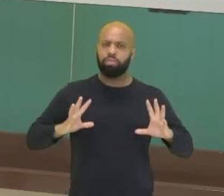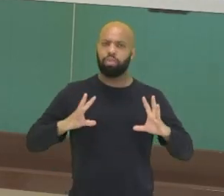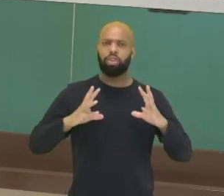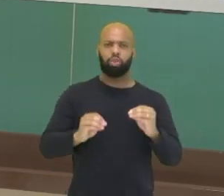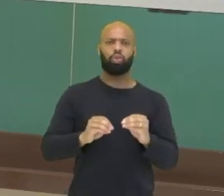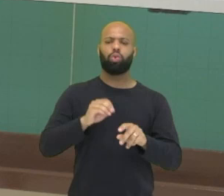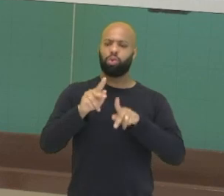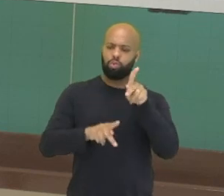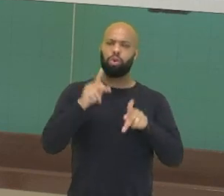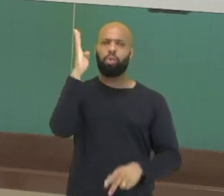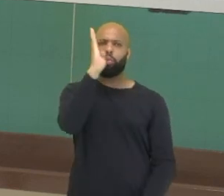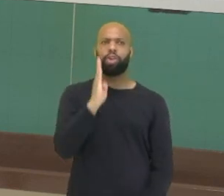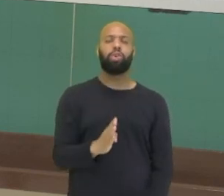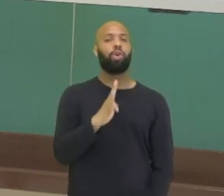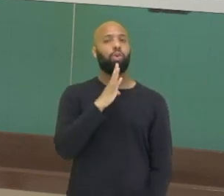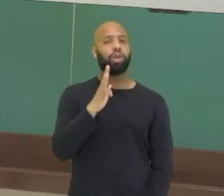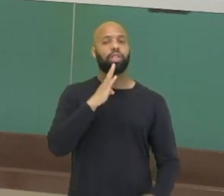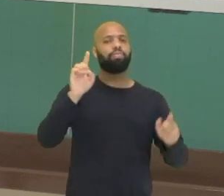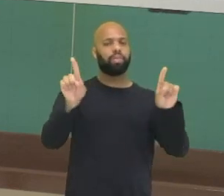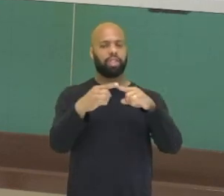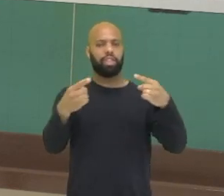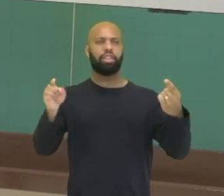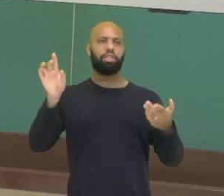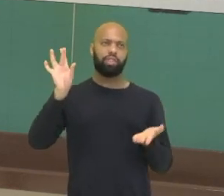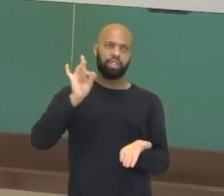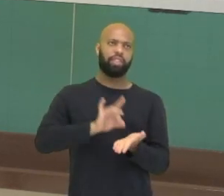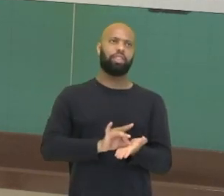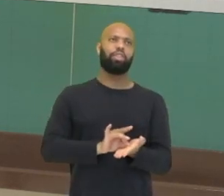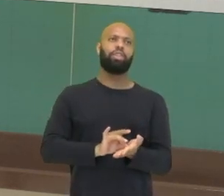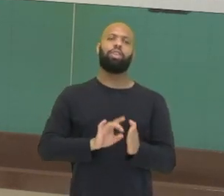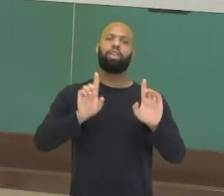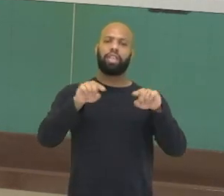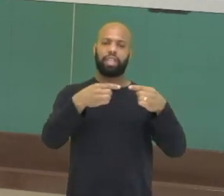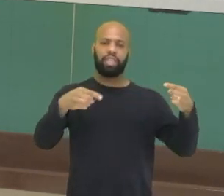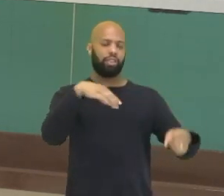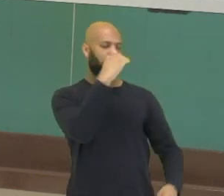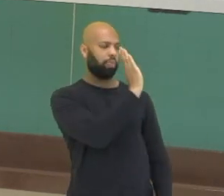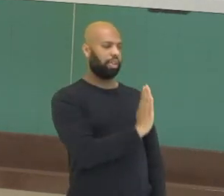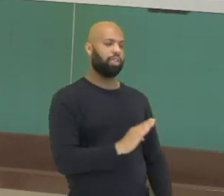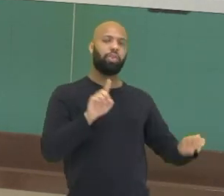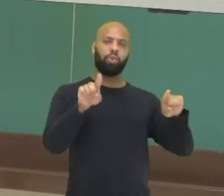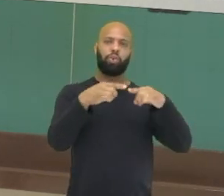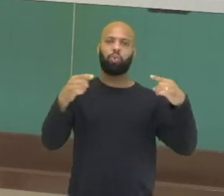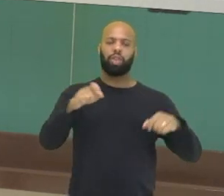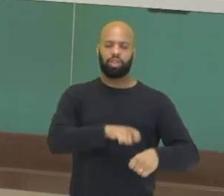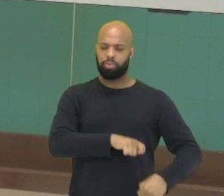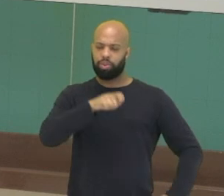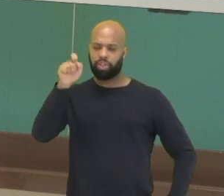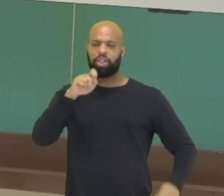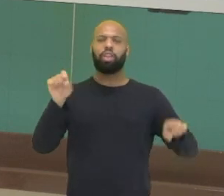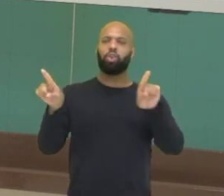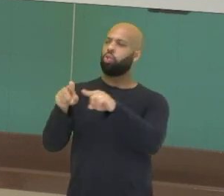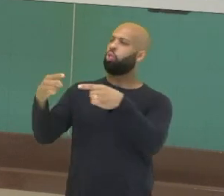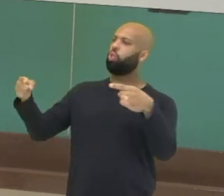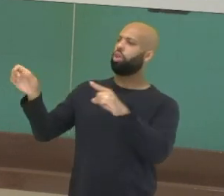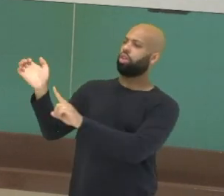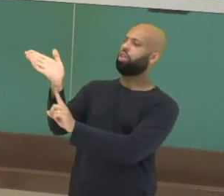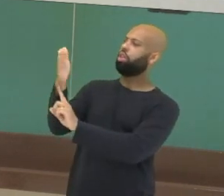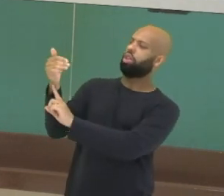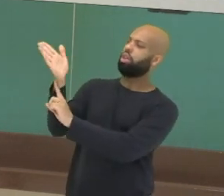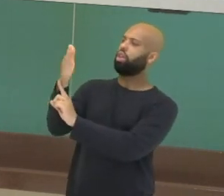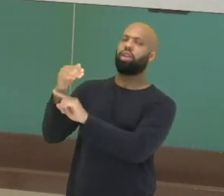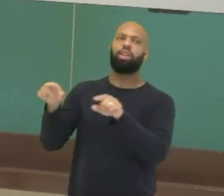brasileiro conhecer os nossos hinos oficiais. O hino nacional, o hino da independência e o hino à